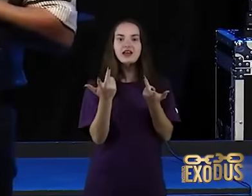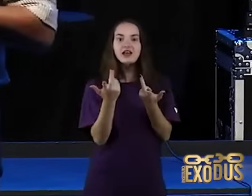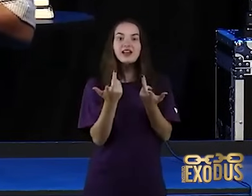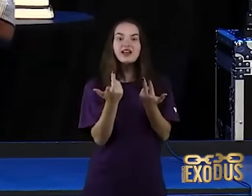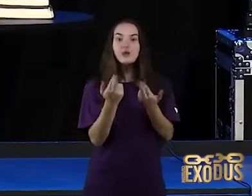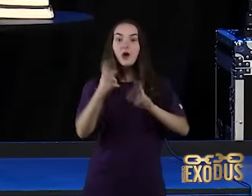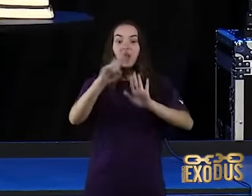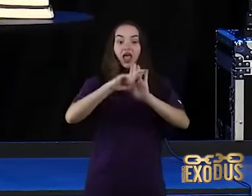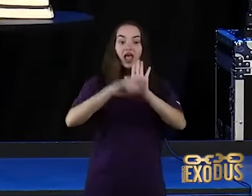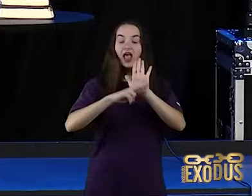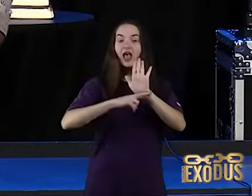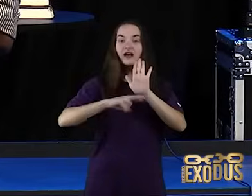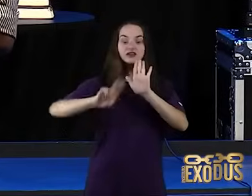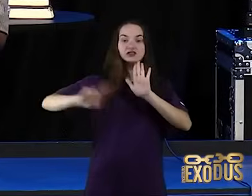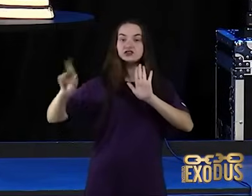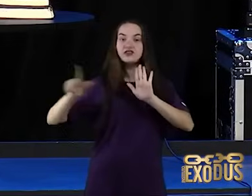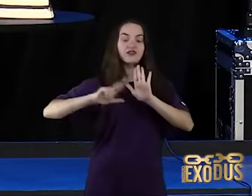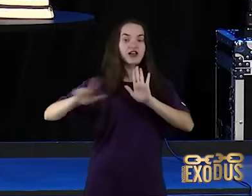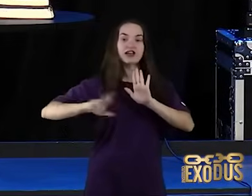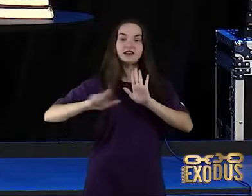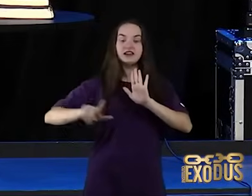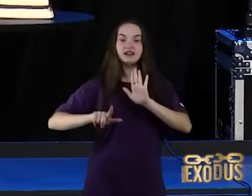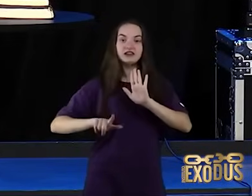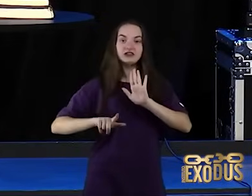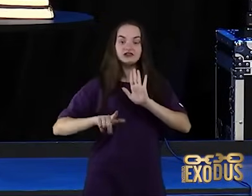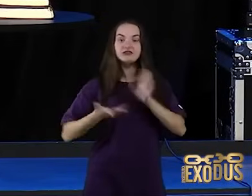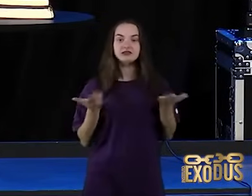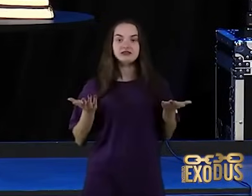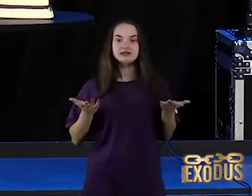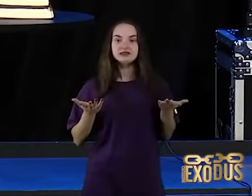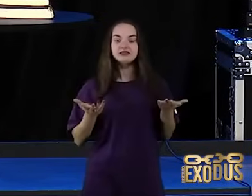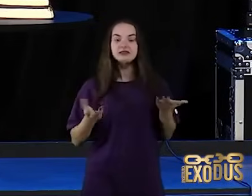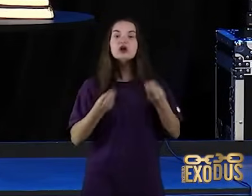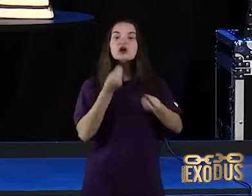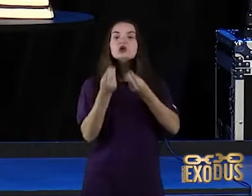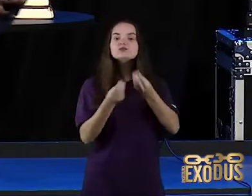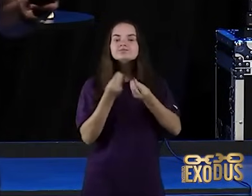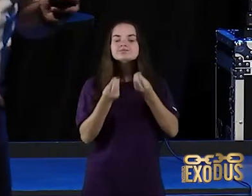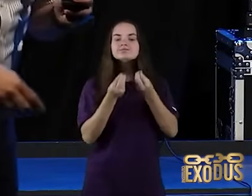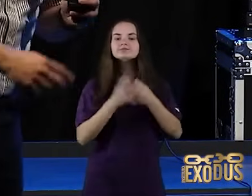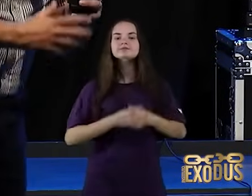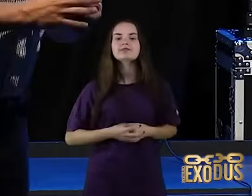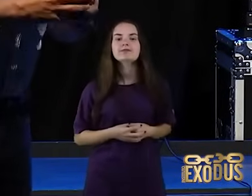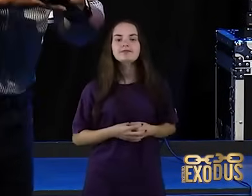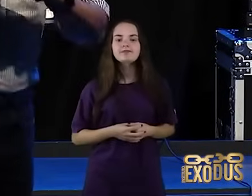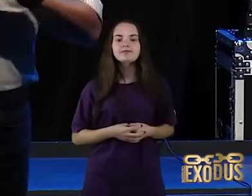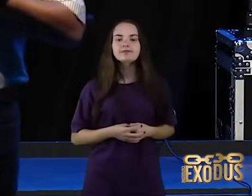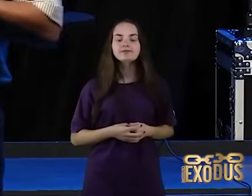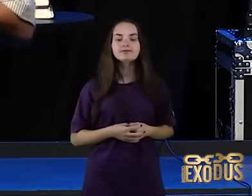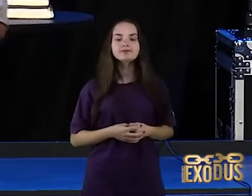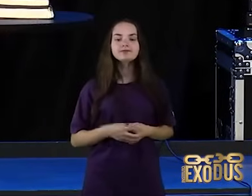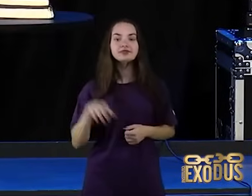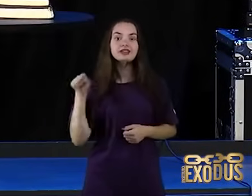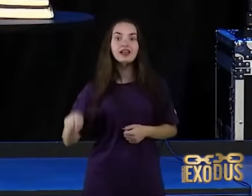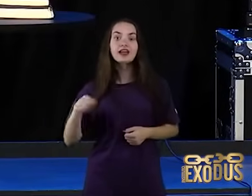diferente aqui a gravidade é diferente que o ar que se respira é diferente e aí o teu filho que era aquele